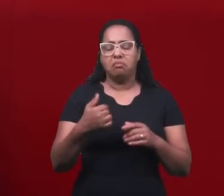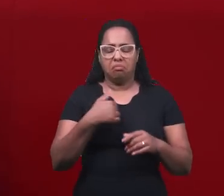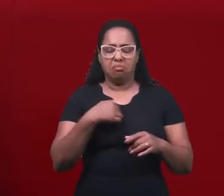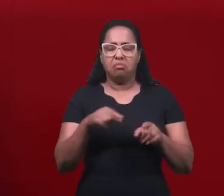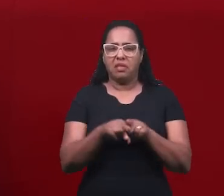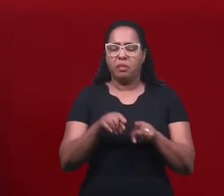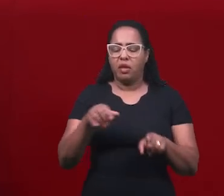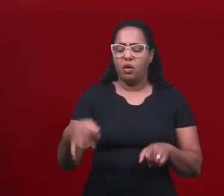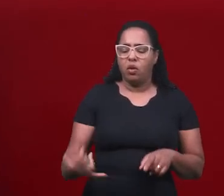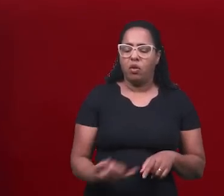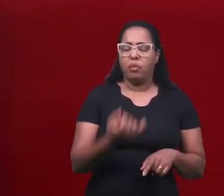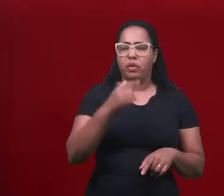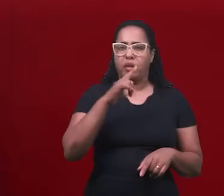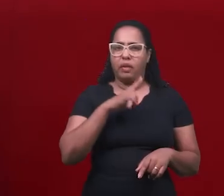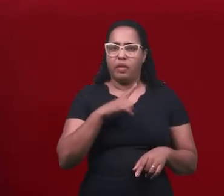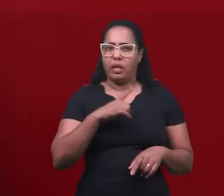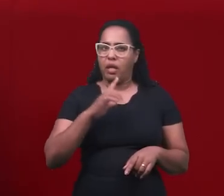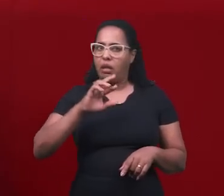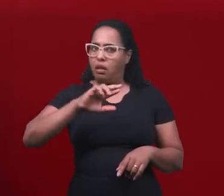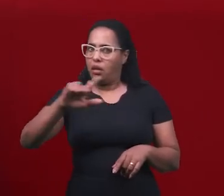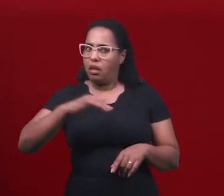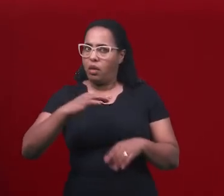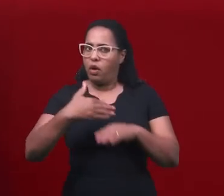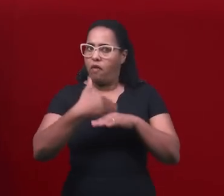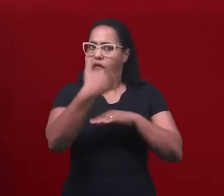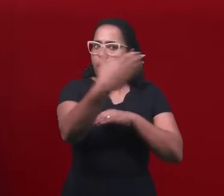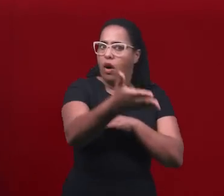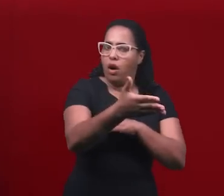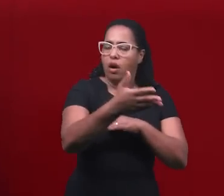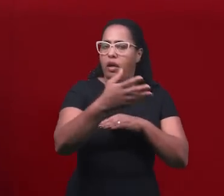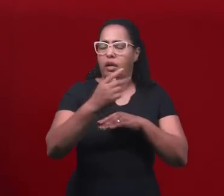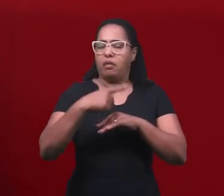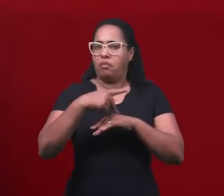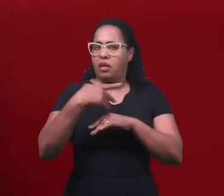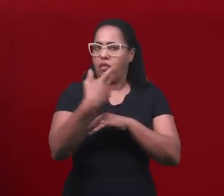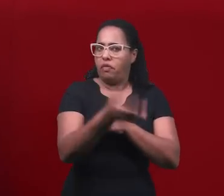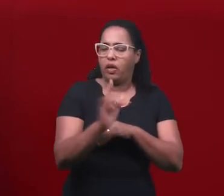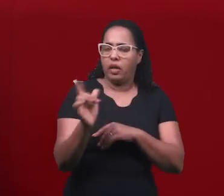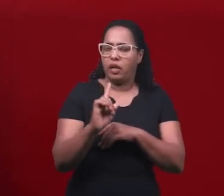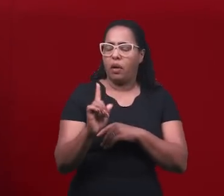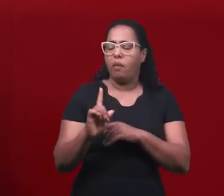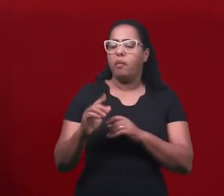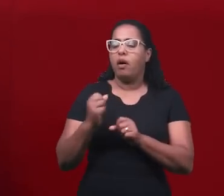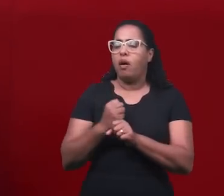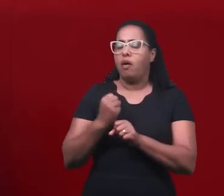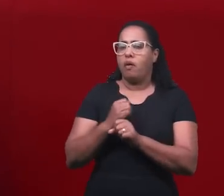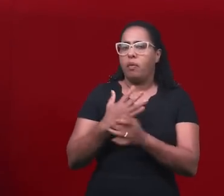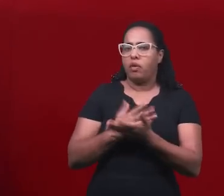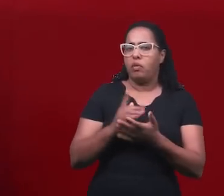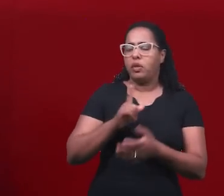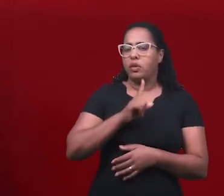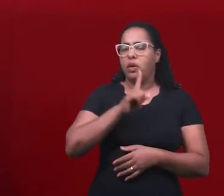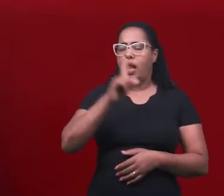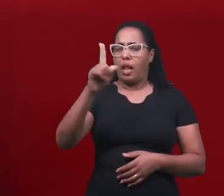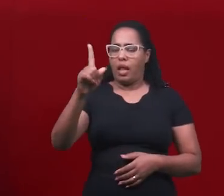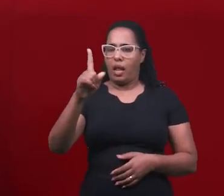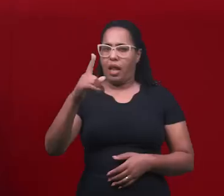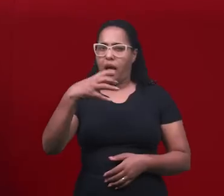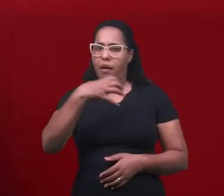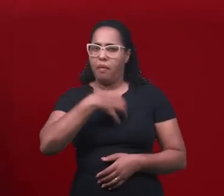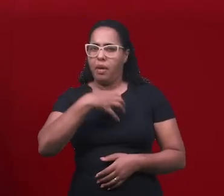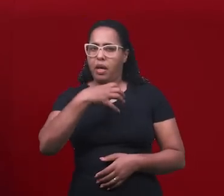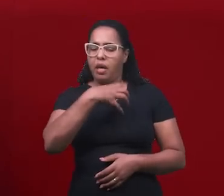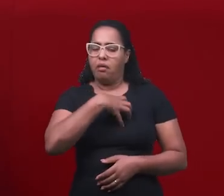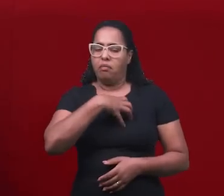também a oportunidade de viver, claro, não fora do país, aqui no país. Quando a obra começou em Salvador, na